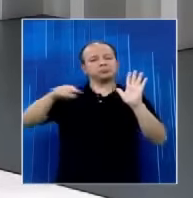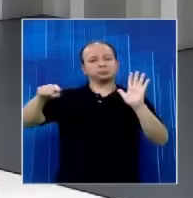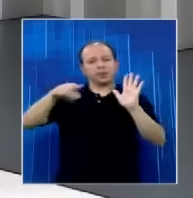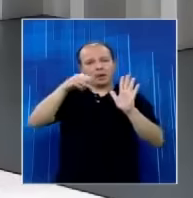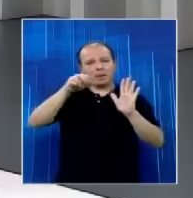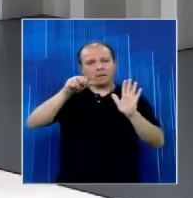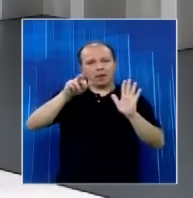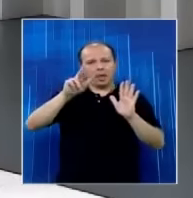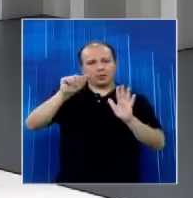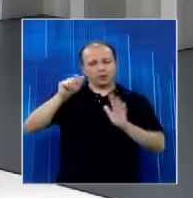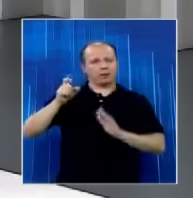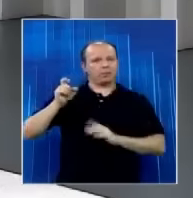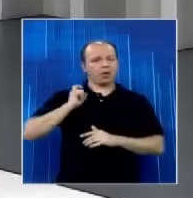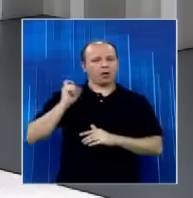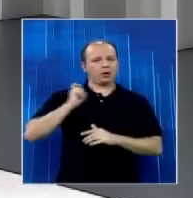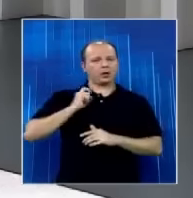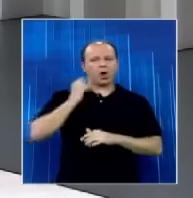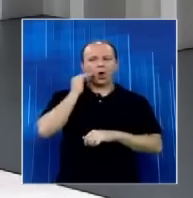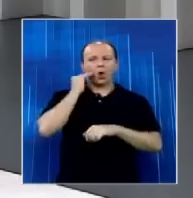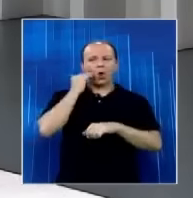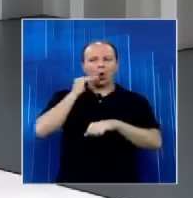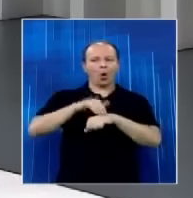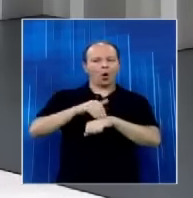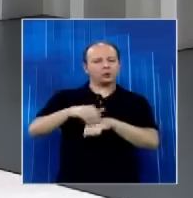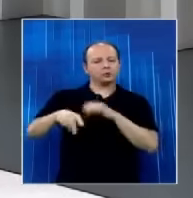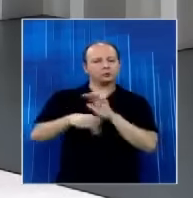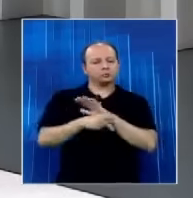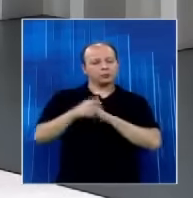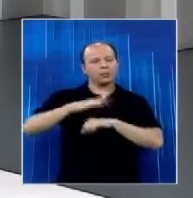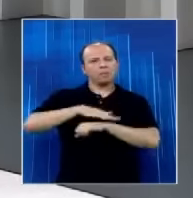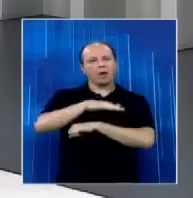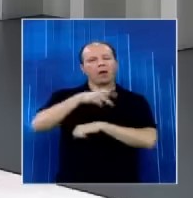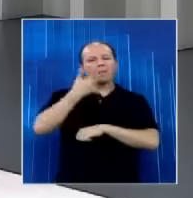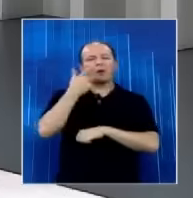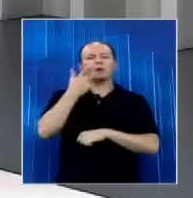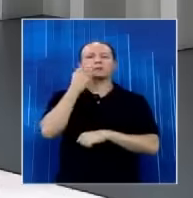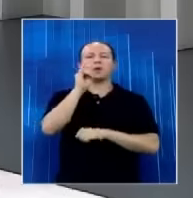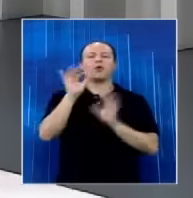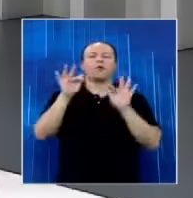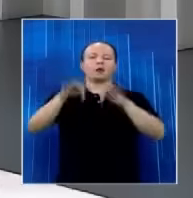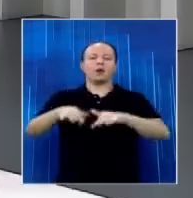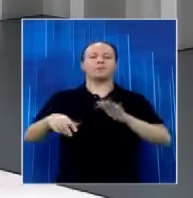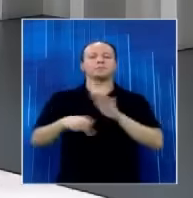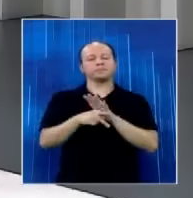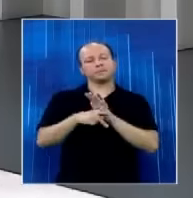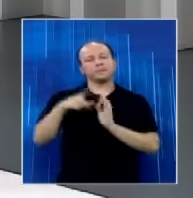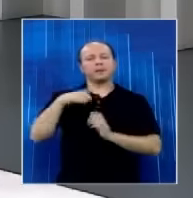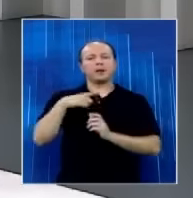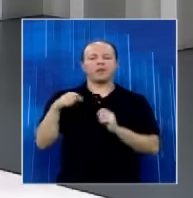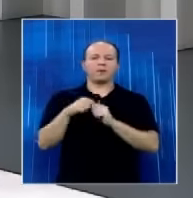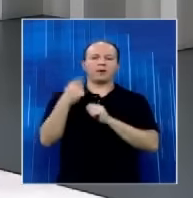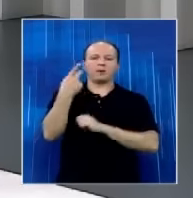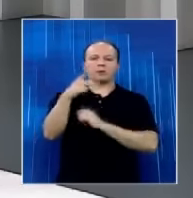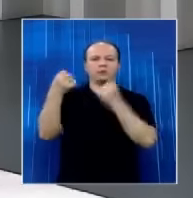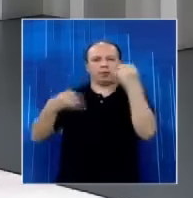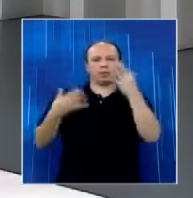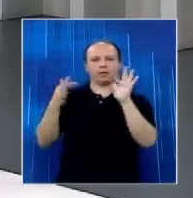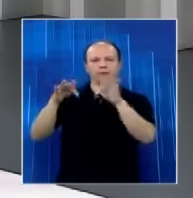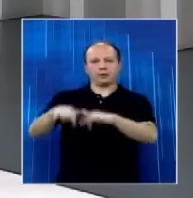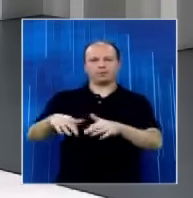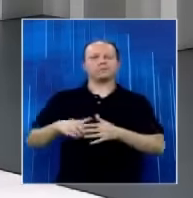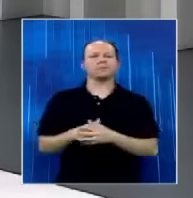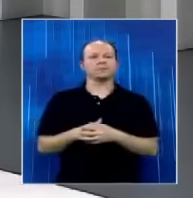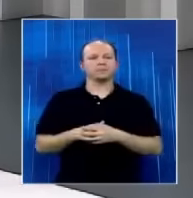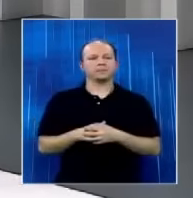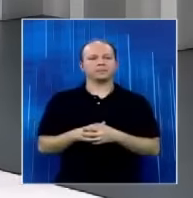que aparece aqui nessa linha cor-de-rosa, ela foi a candidata mais mencionada. Só no final, quando fez as suas considerações finais.